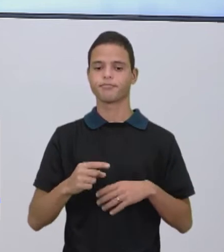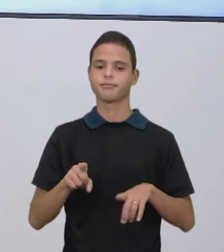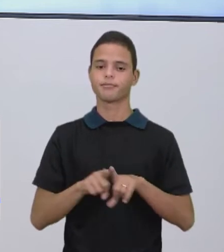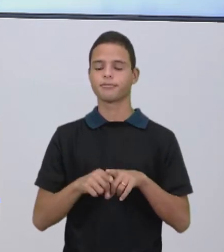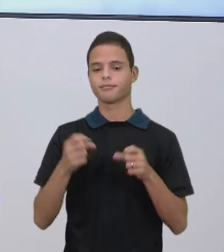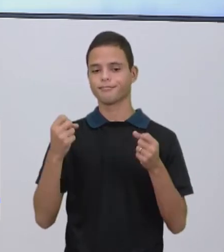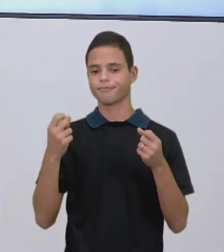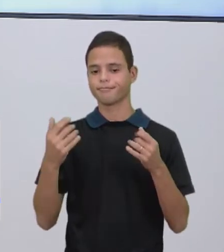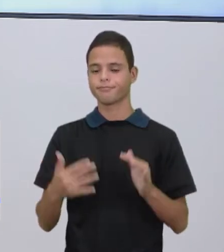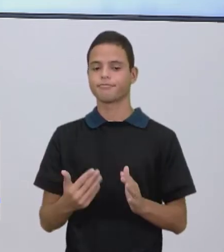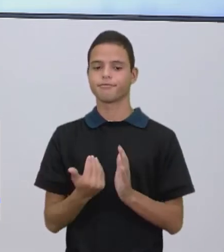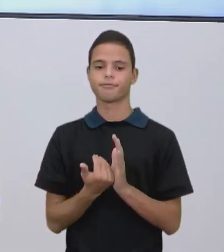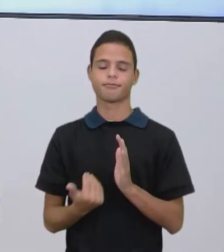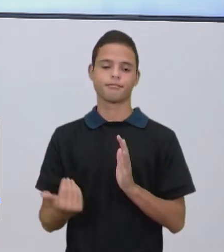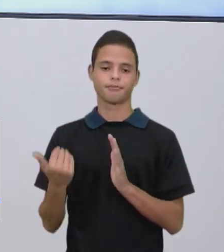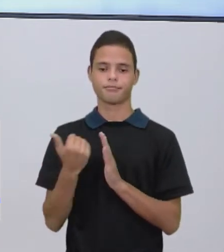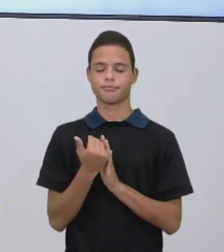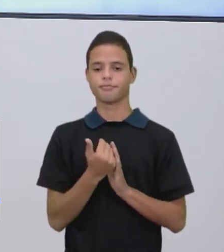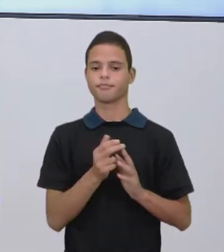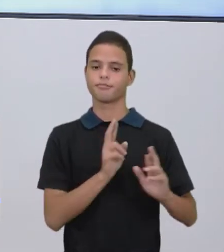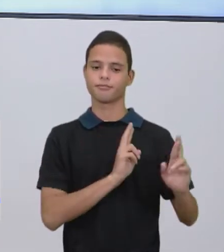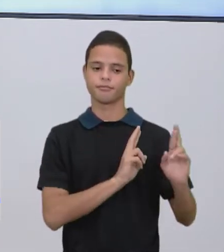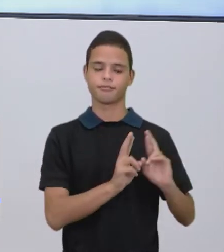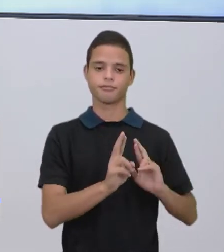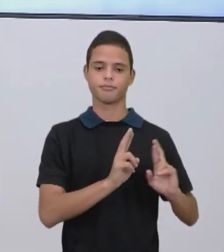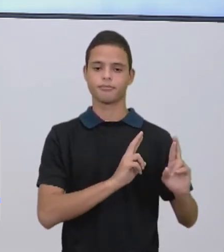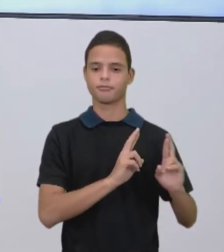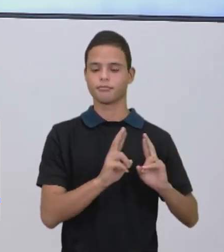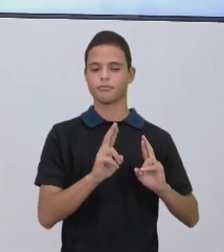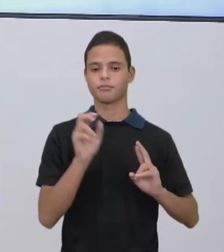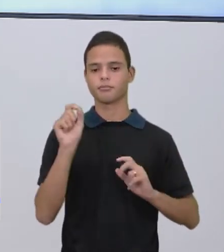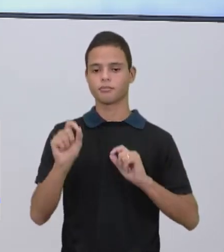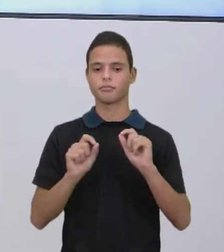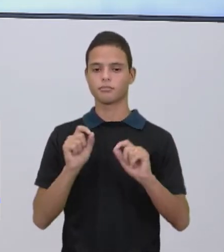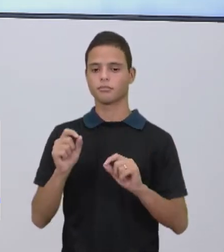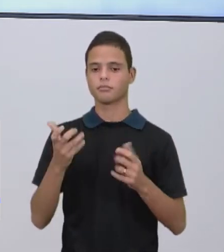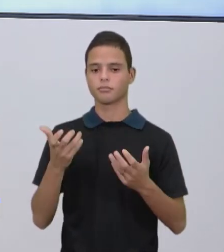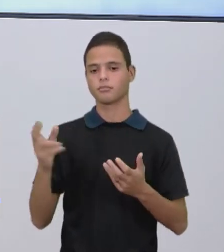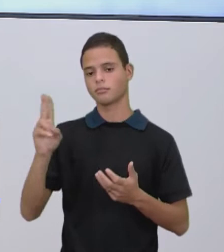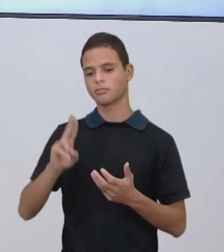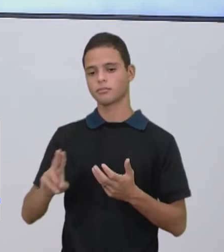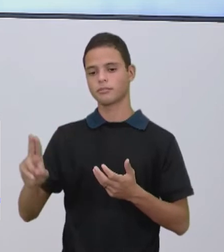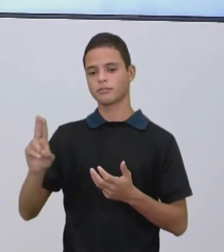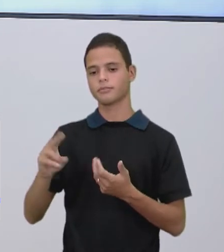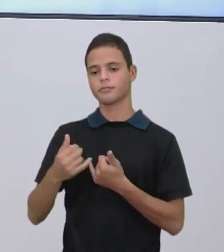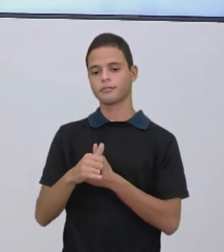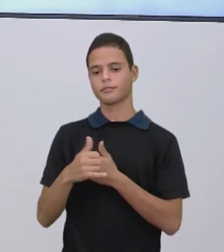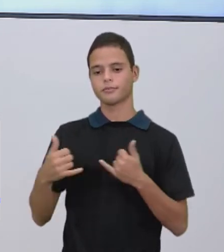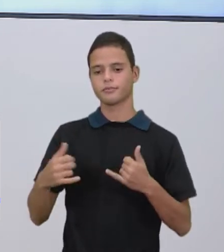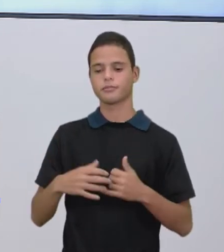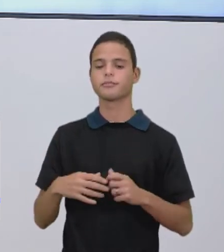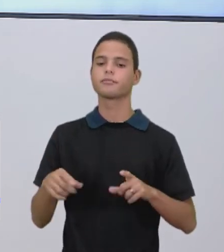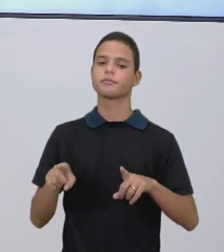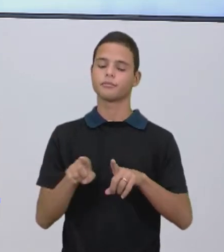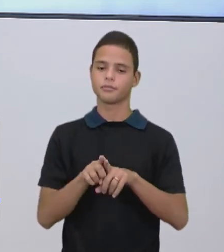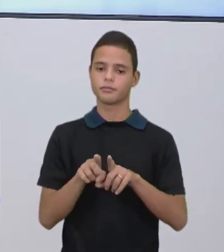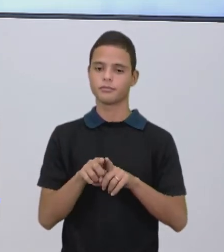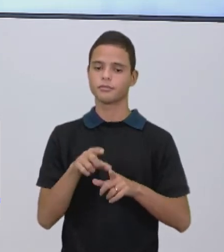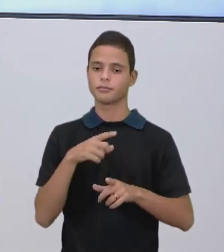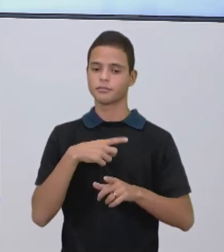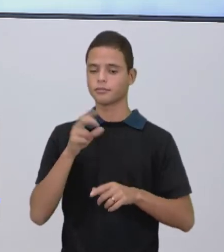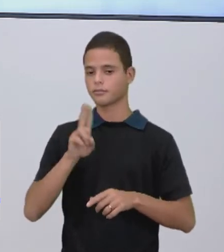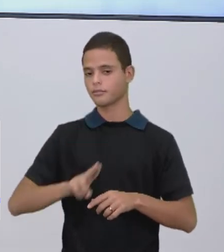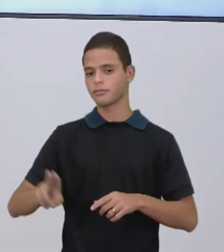falar um pouquinho sobre o recurso que a gente quer, para utilização na eletricidade. Também é considerado um